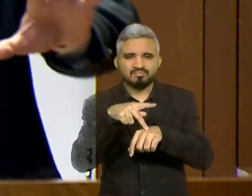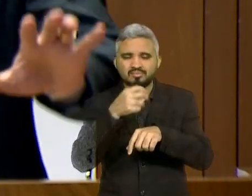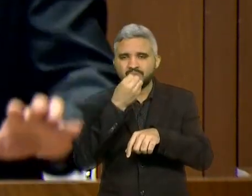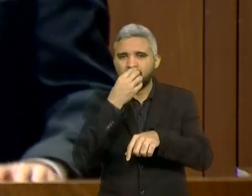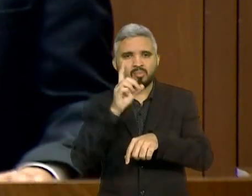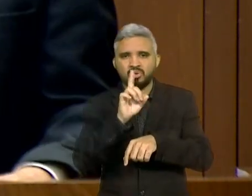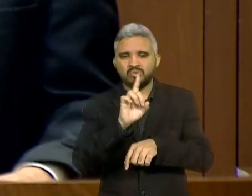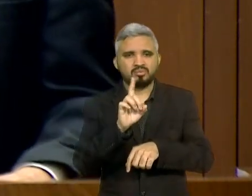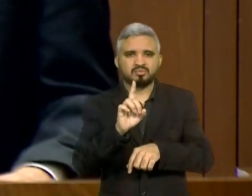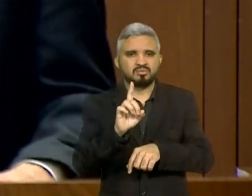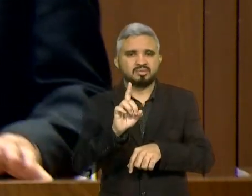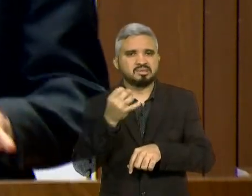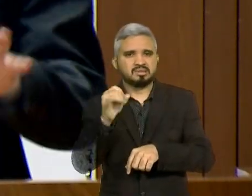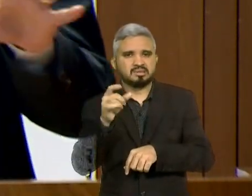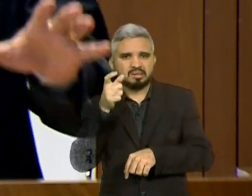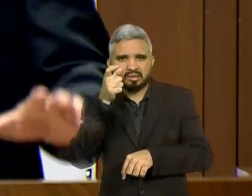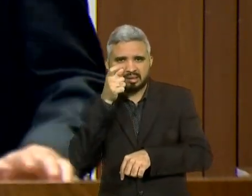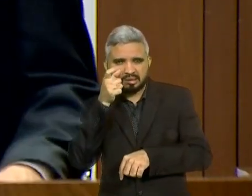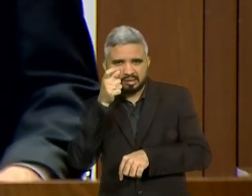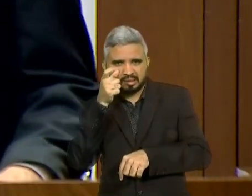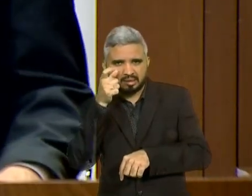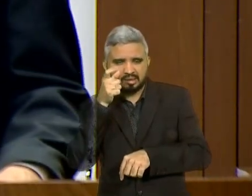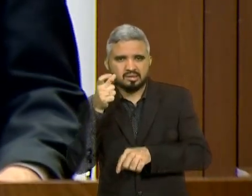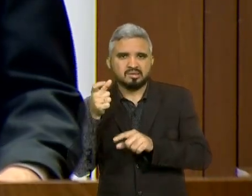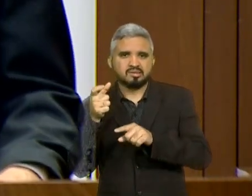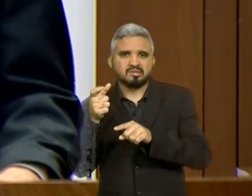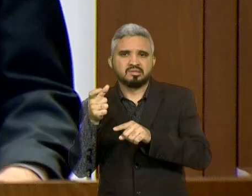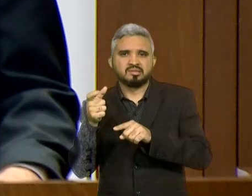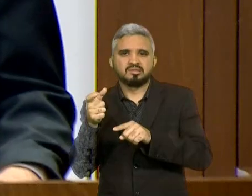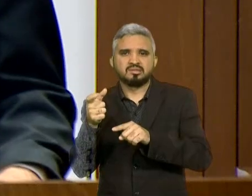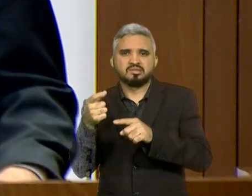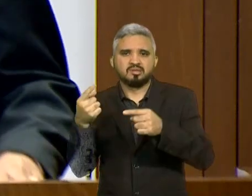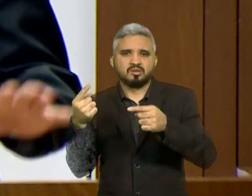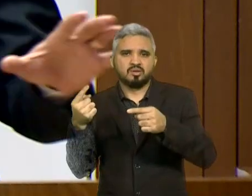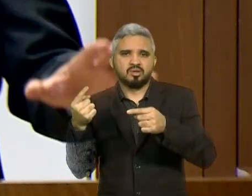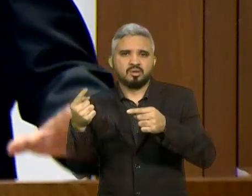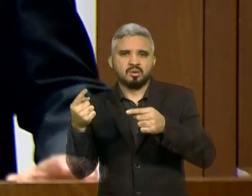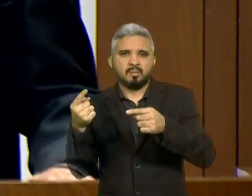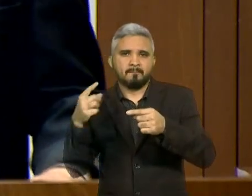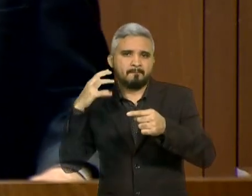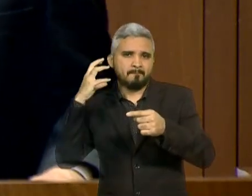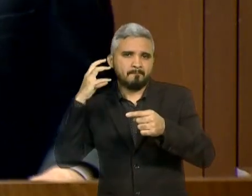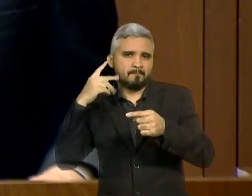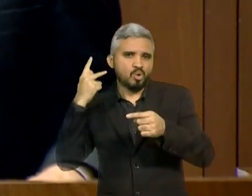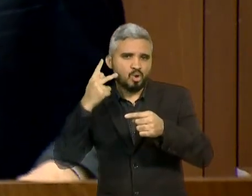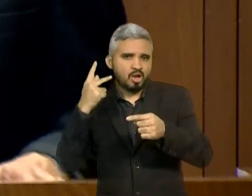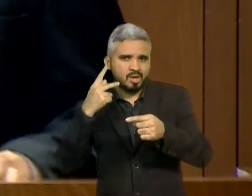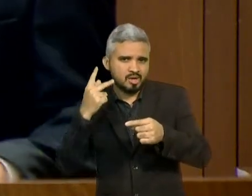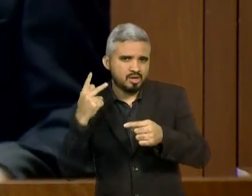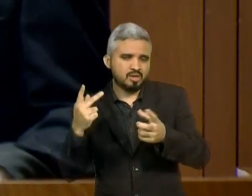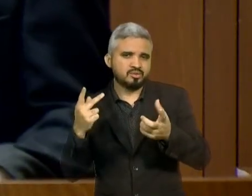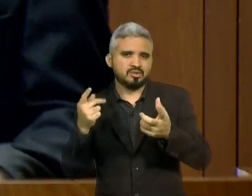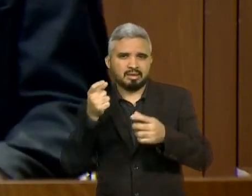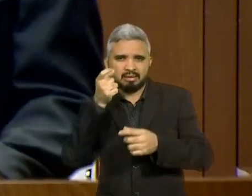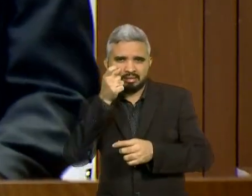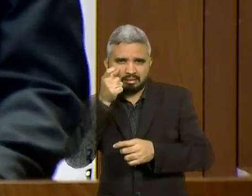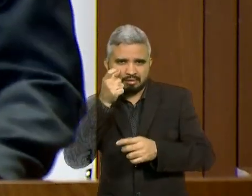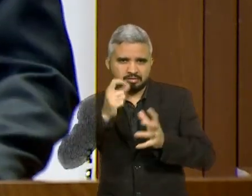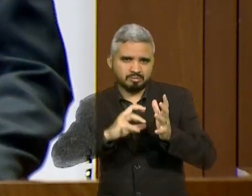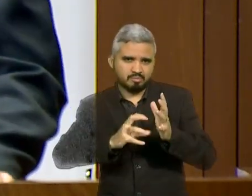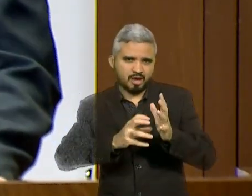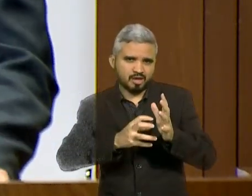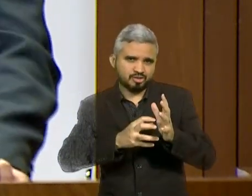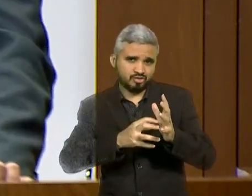tocar interesses outros que não são interesses da sociedade, mas interesses político-partidários ou político-eleitorais. Então, faço o convite